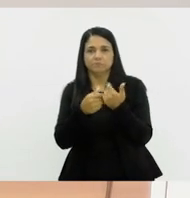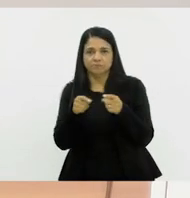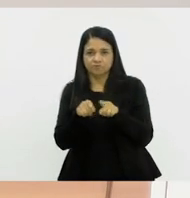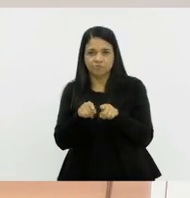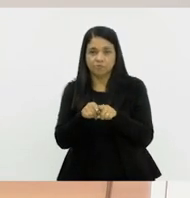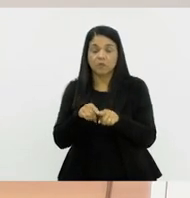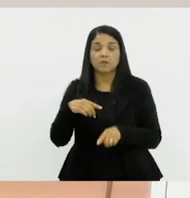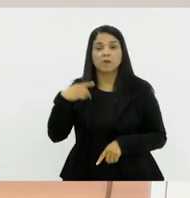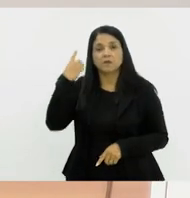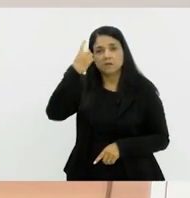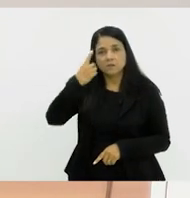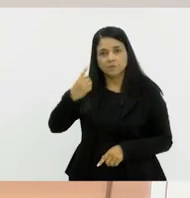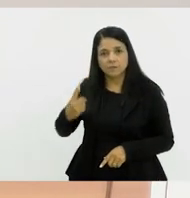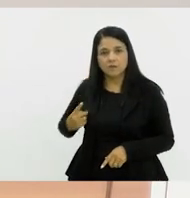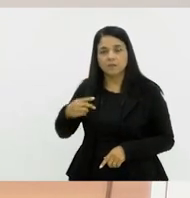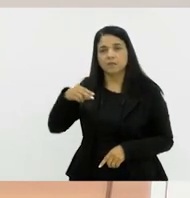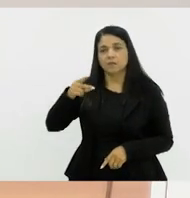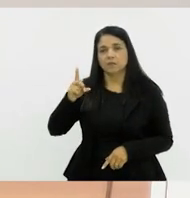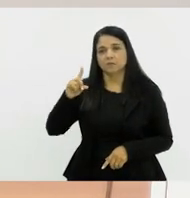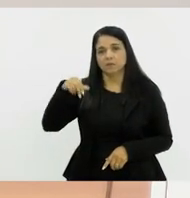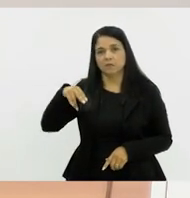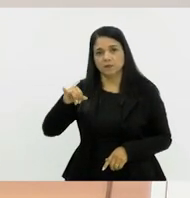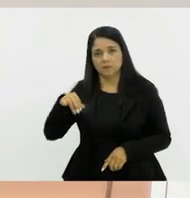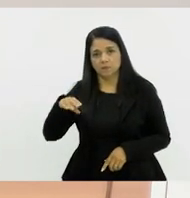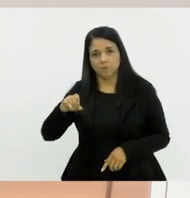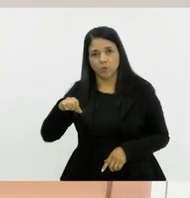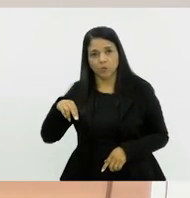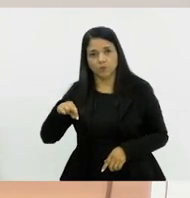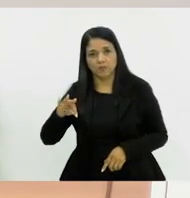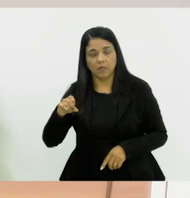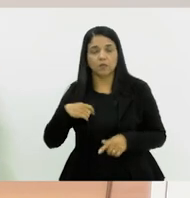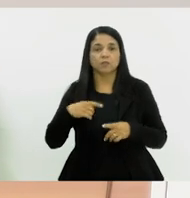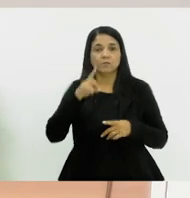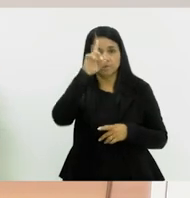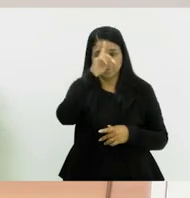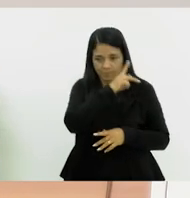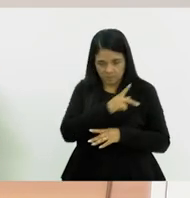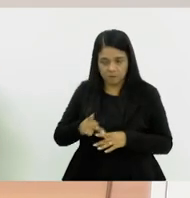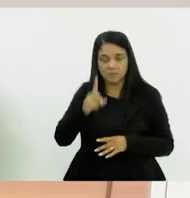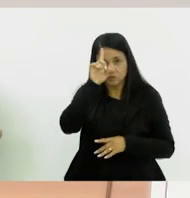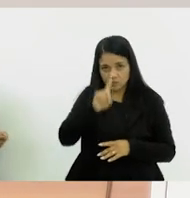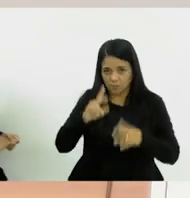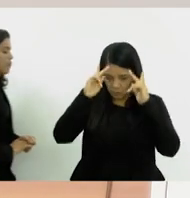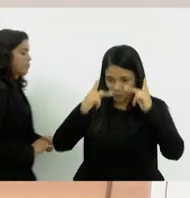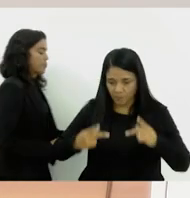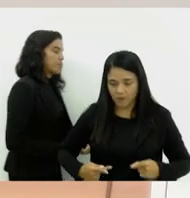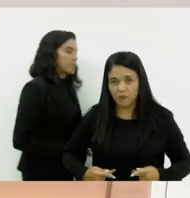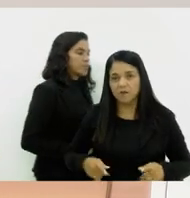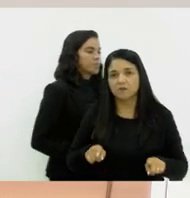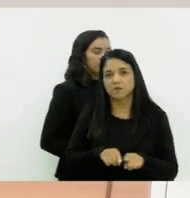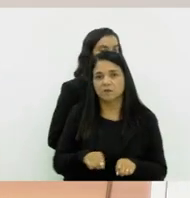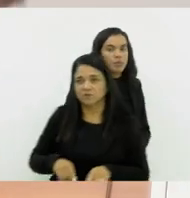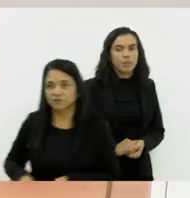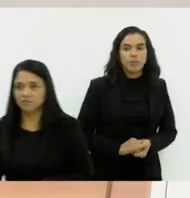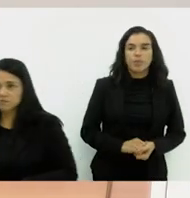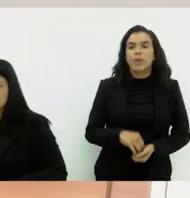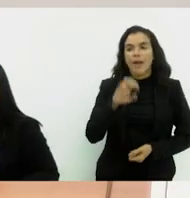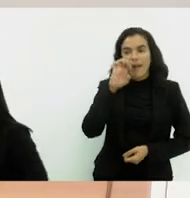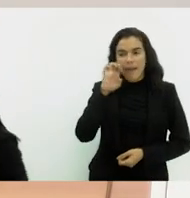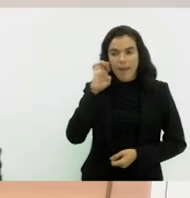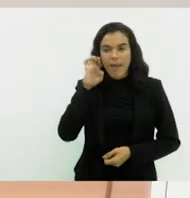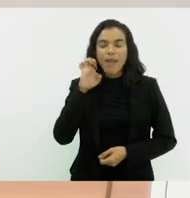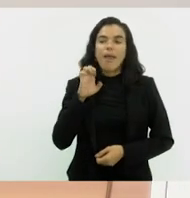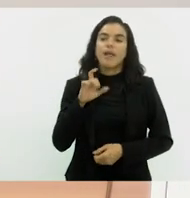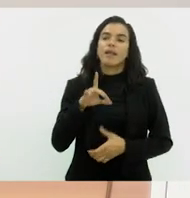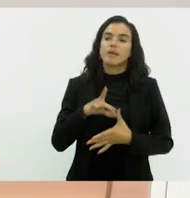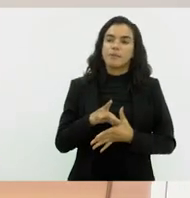Dânia Monteiro preside a Comissão de Direitos Humanos. A deputada Élica Takimoto preside a Comissão de